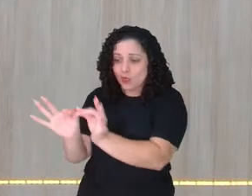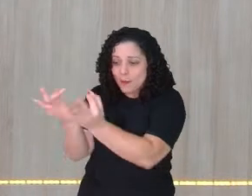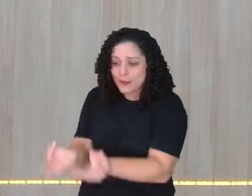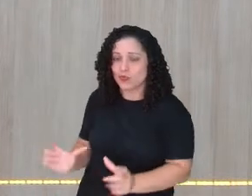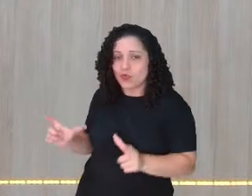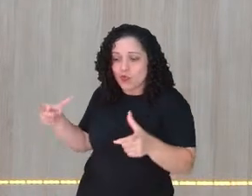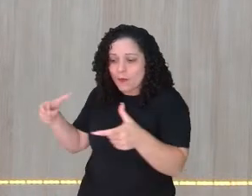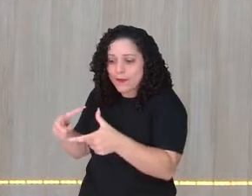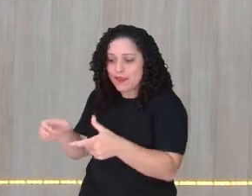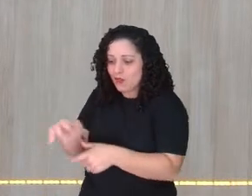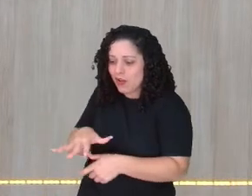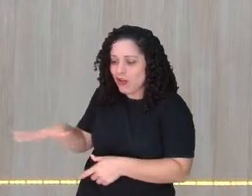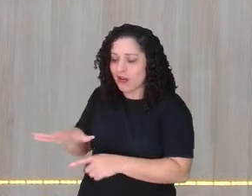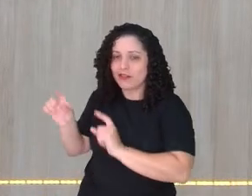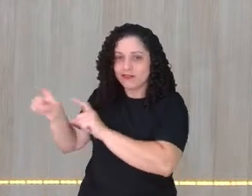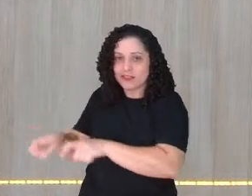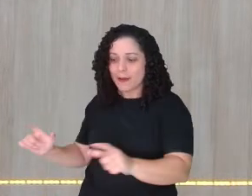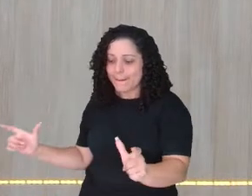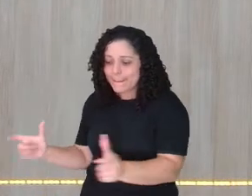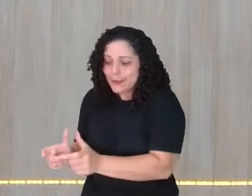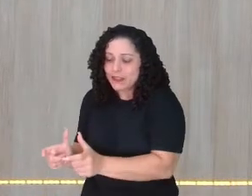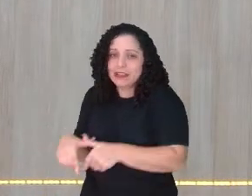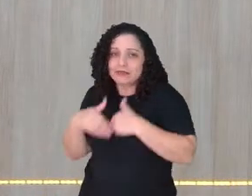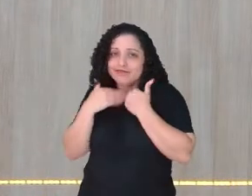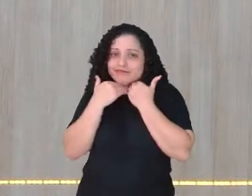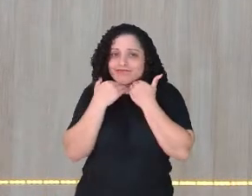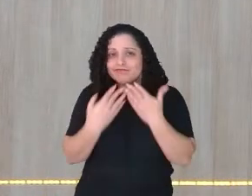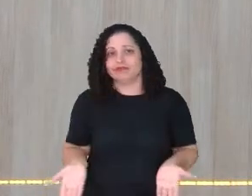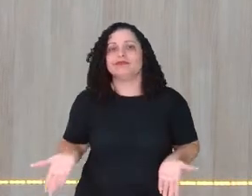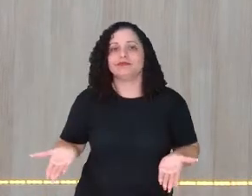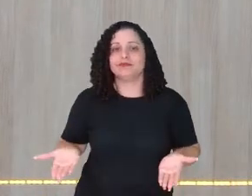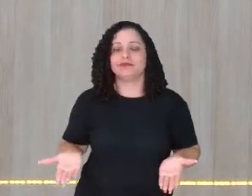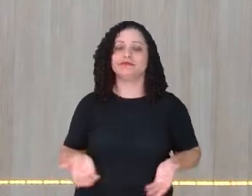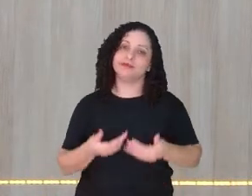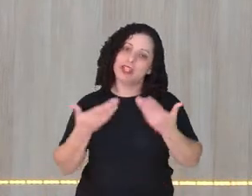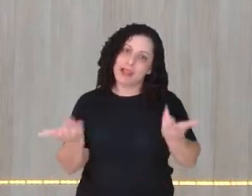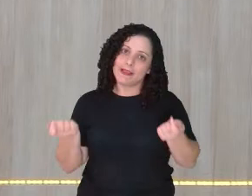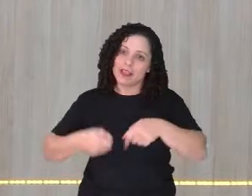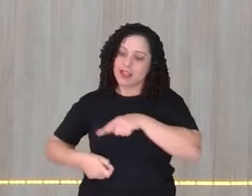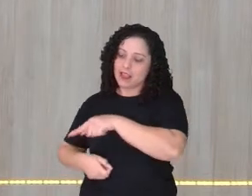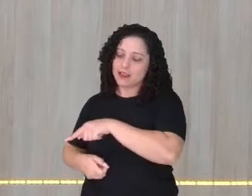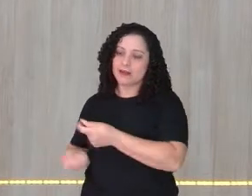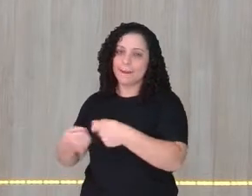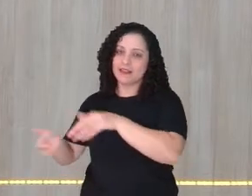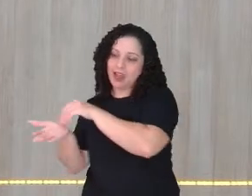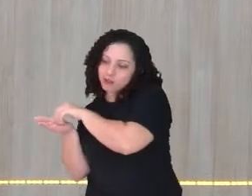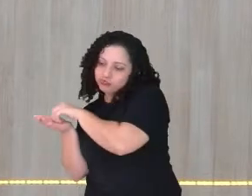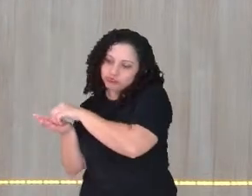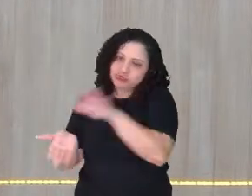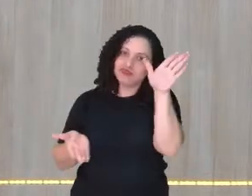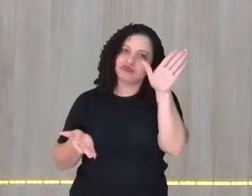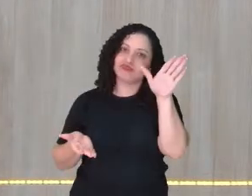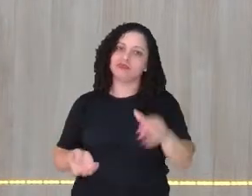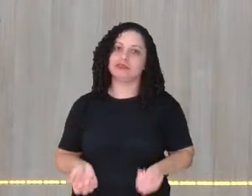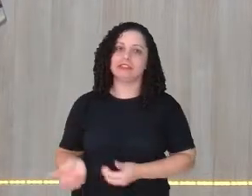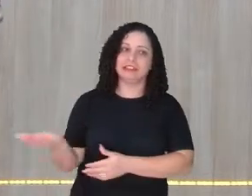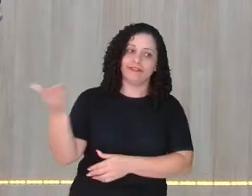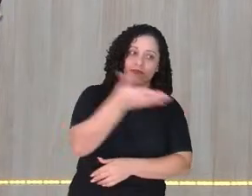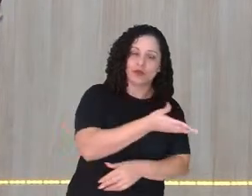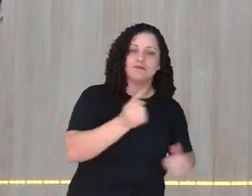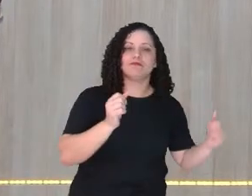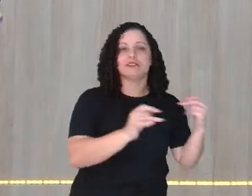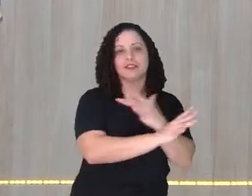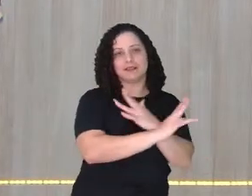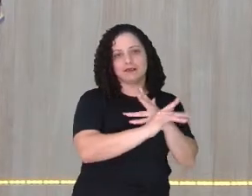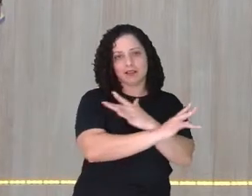realmente desfavorecido, né, e aí acabou tendo que sair forçadamente para as cidades. Mas